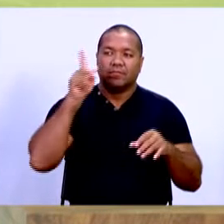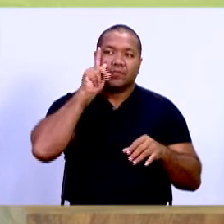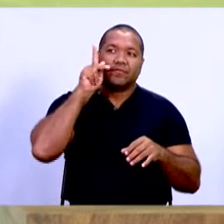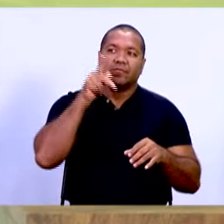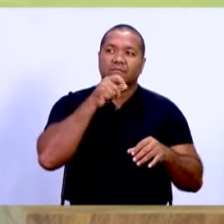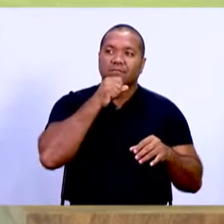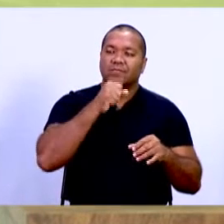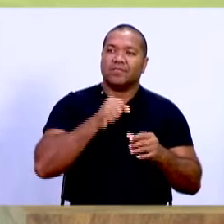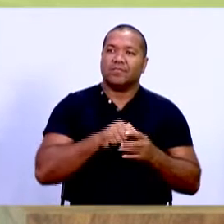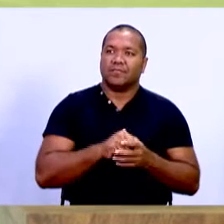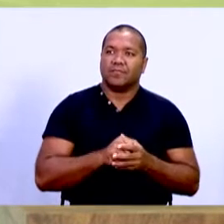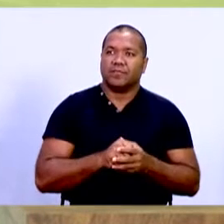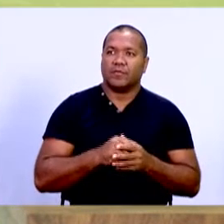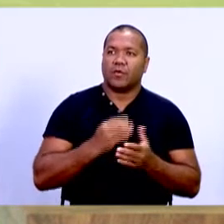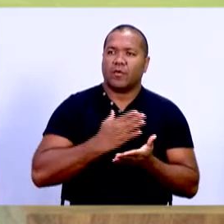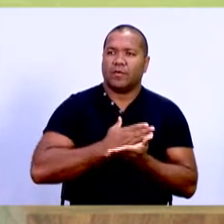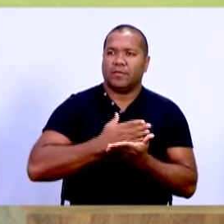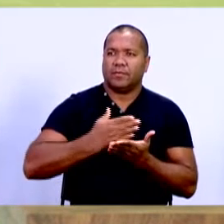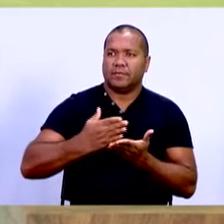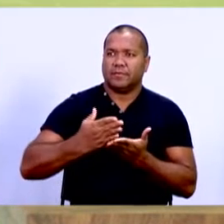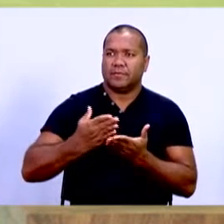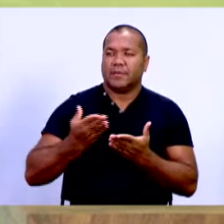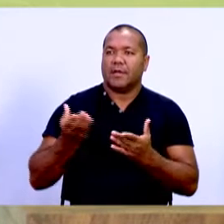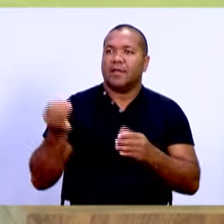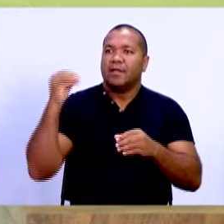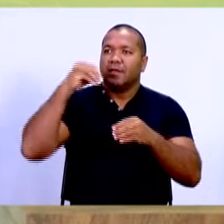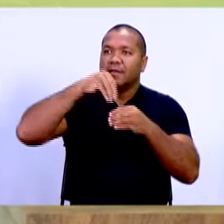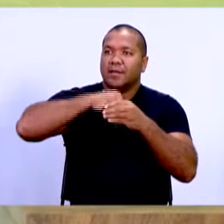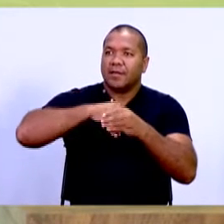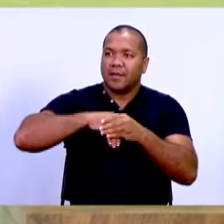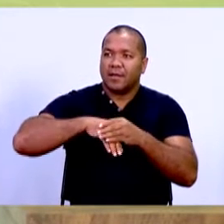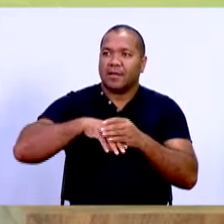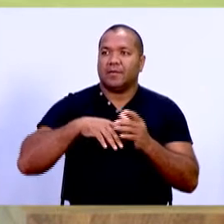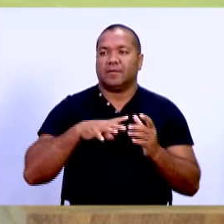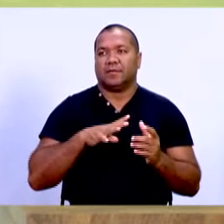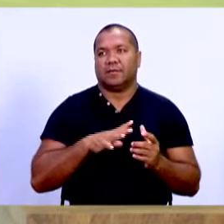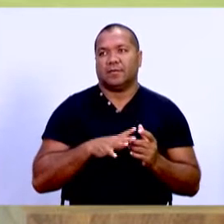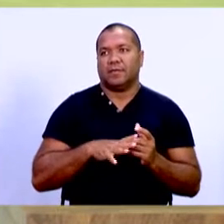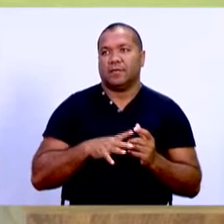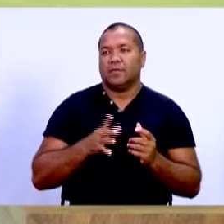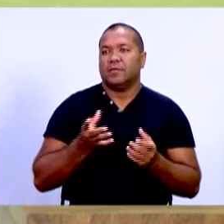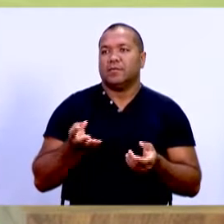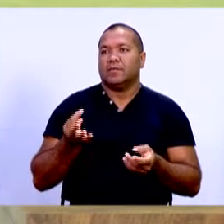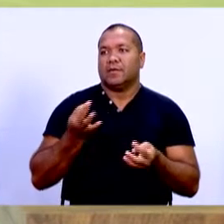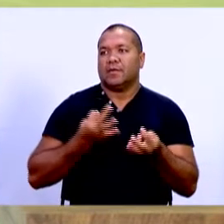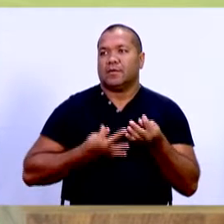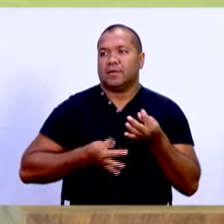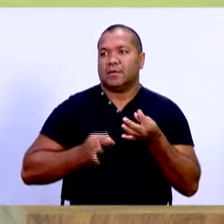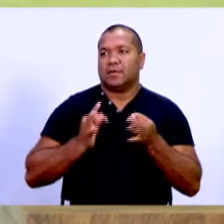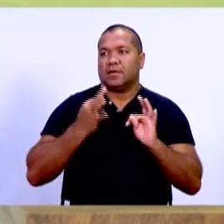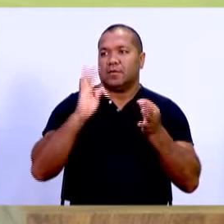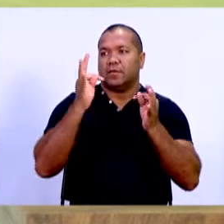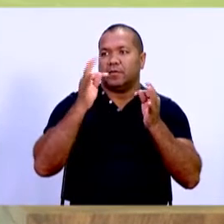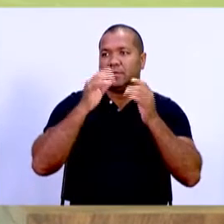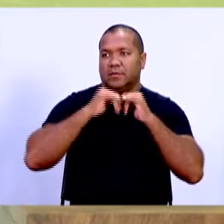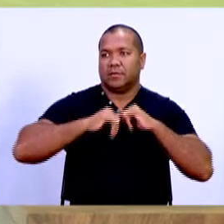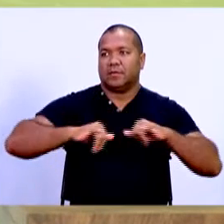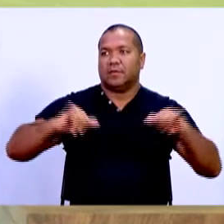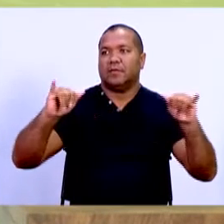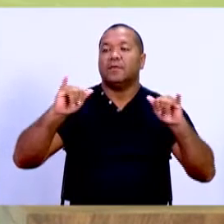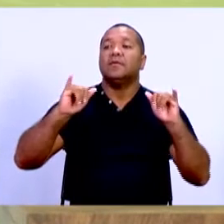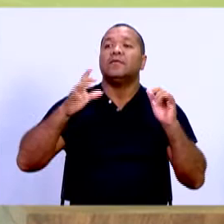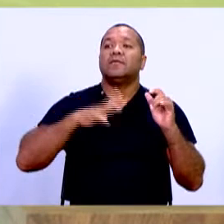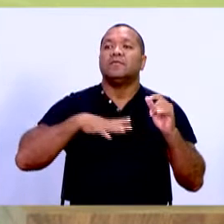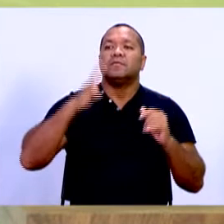Velho, começar a estar envolvido com a tecnologia da informação, saber o que está acontecendo, quais